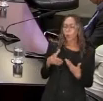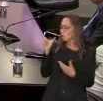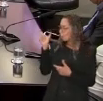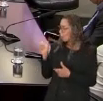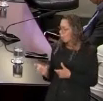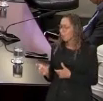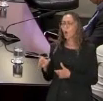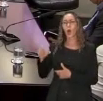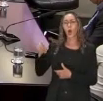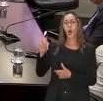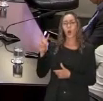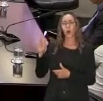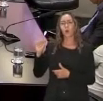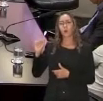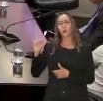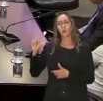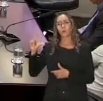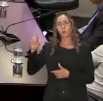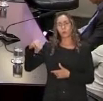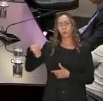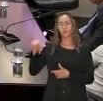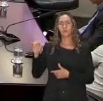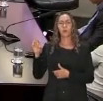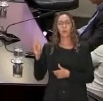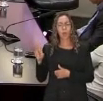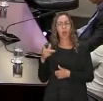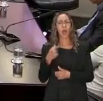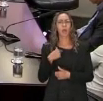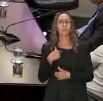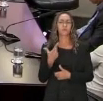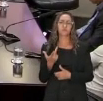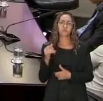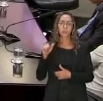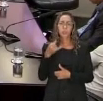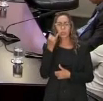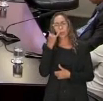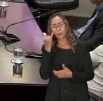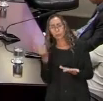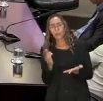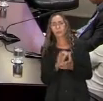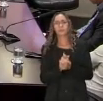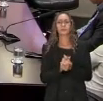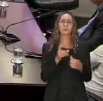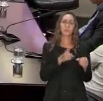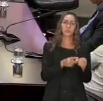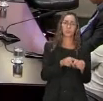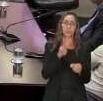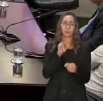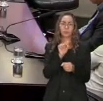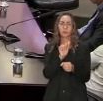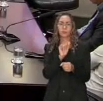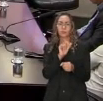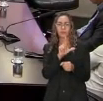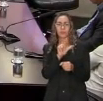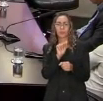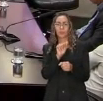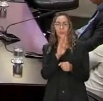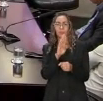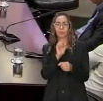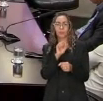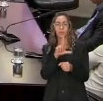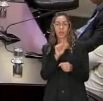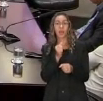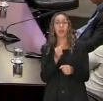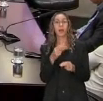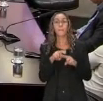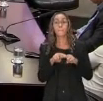ali, da Janaína Ribeiro. Aí eu falei, como estamos sendo da Vila Bela, eu vou então apoiar o menino, porque eu não, até então, não tinha nenhuma pessoa para me apoiar. Eu